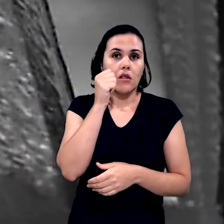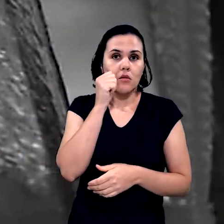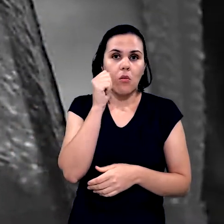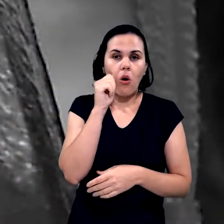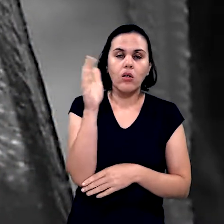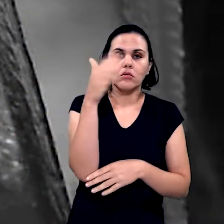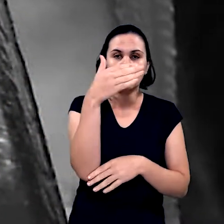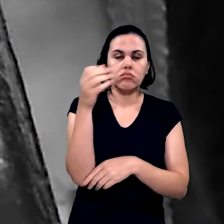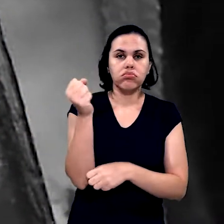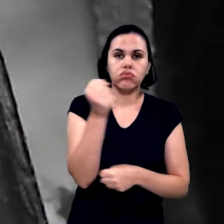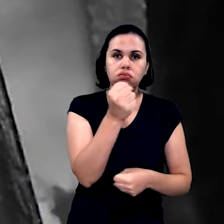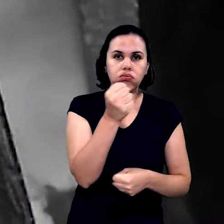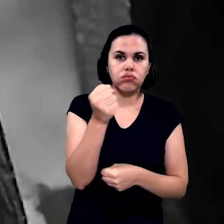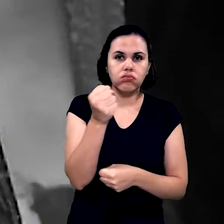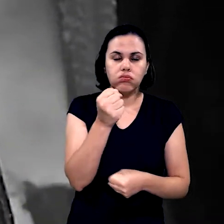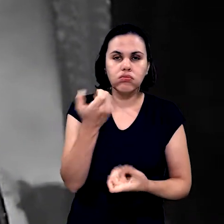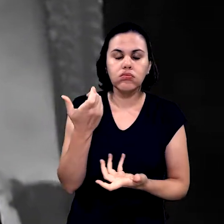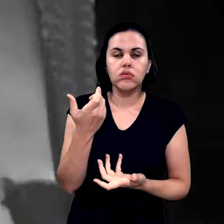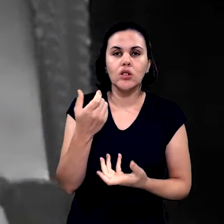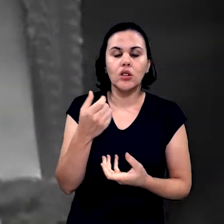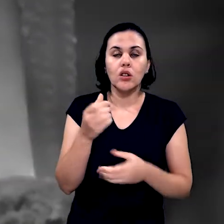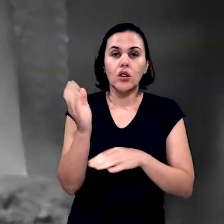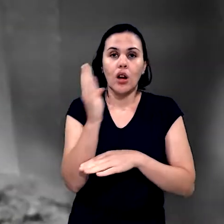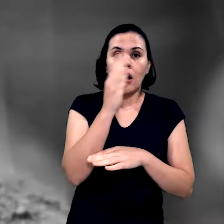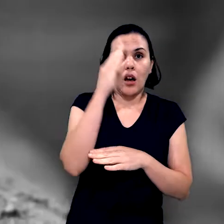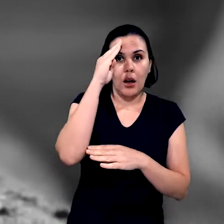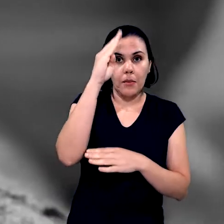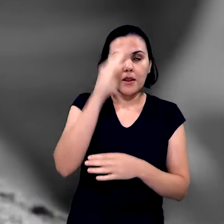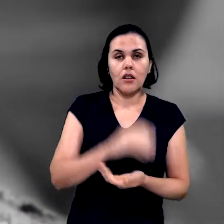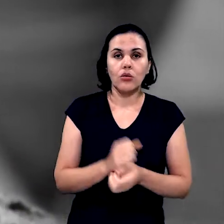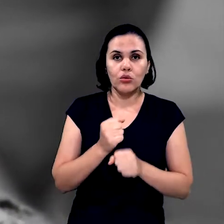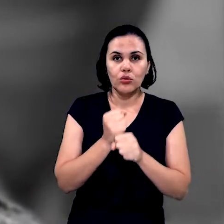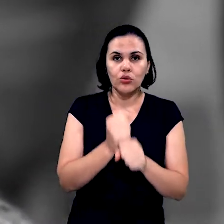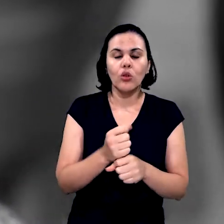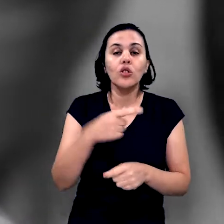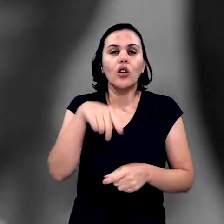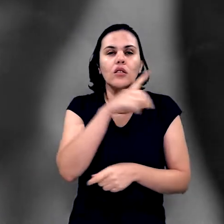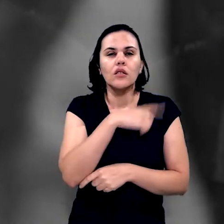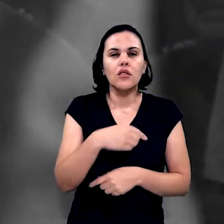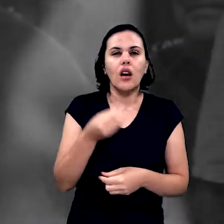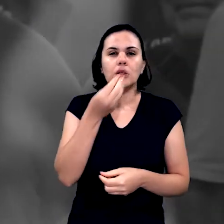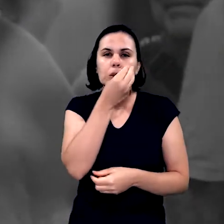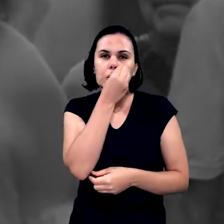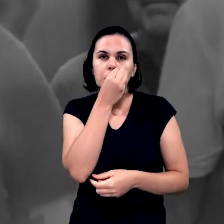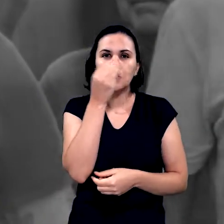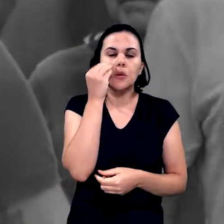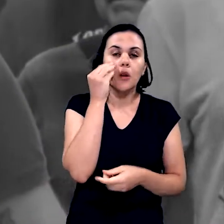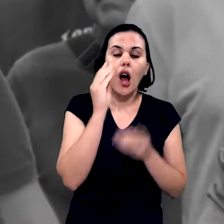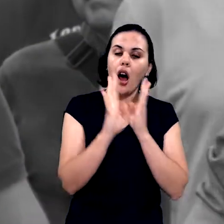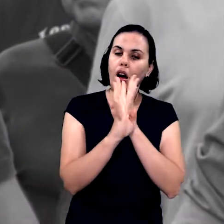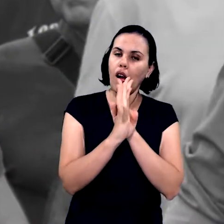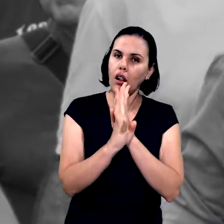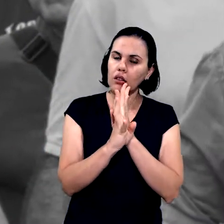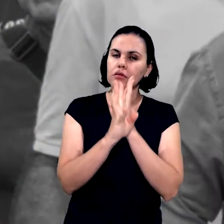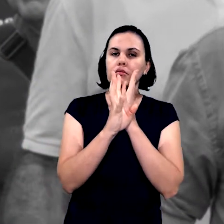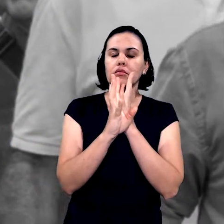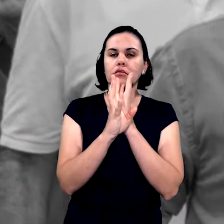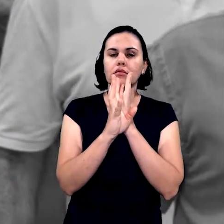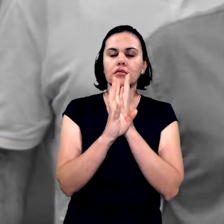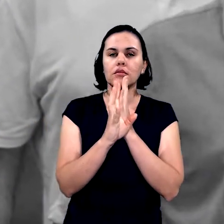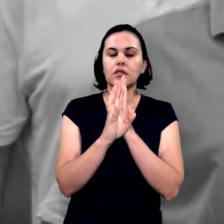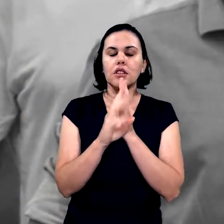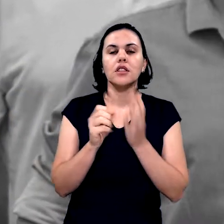carregando a bandeira, as moças lá com a bandeira também, né? Capitão do Mastro acompanhando. A gente pega os nossos lencinhos, se coloca em fila,